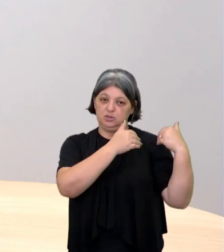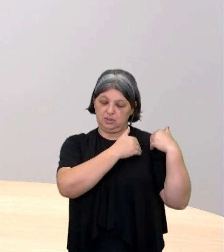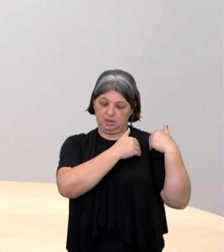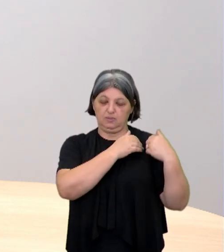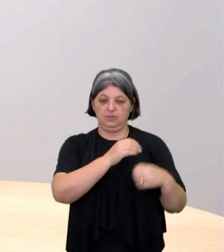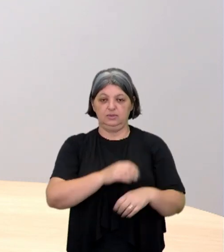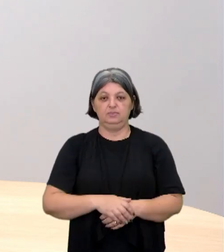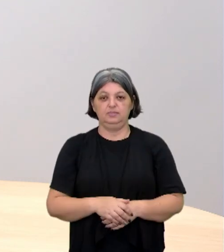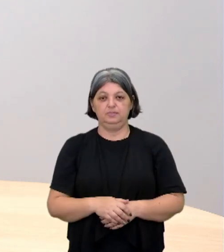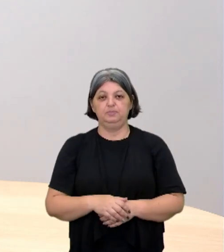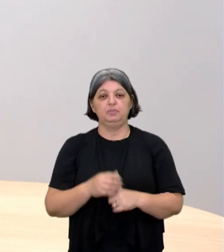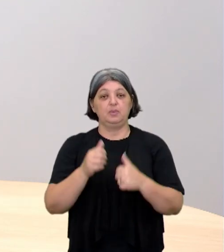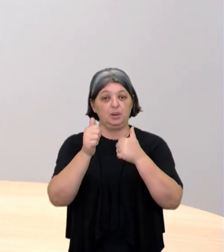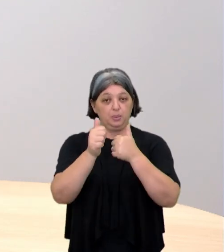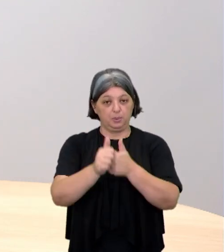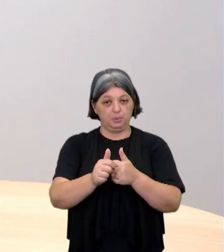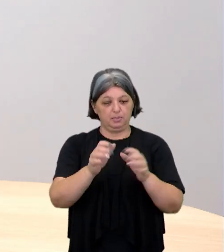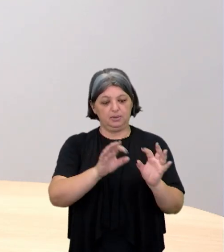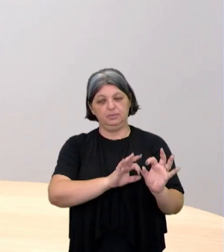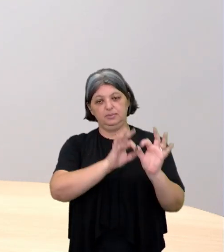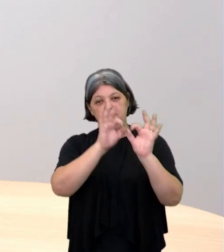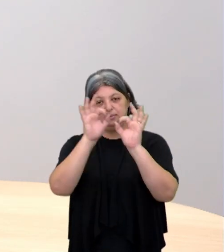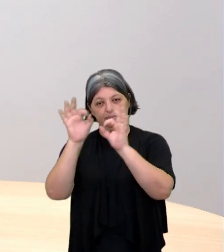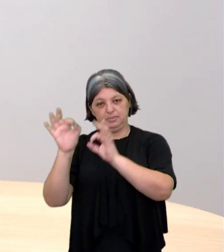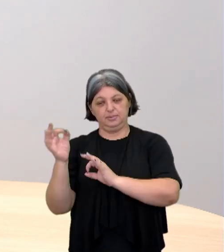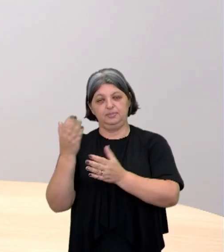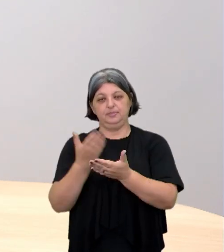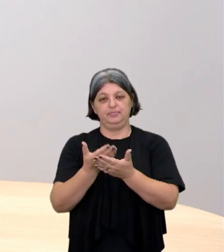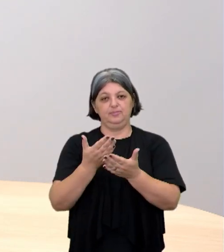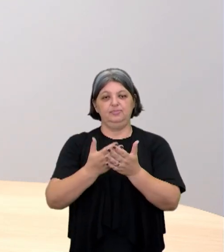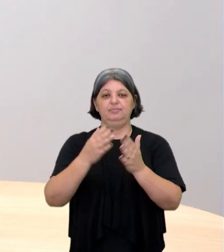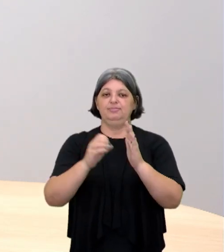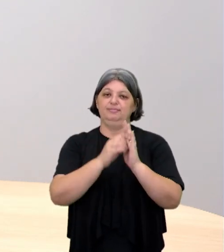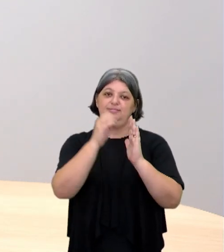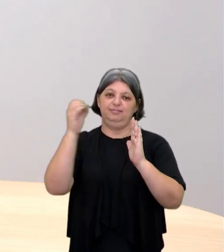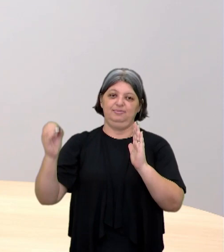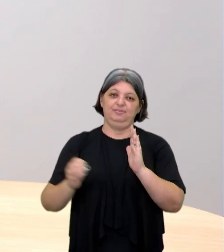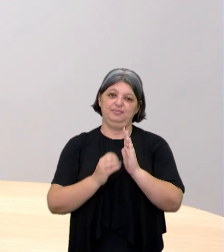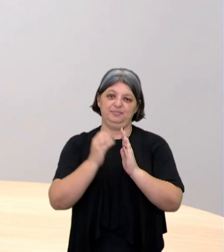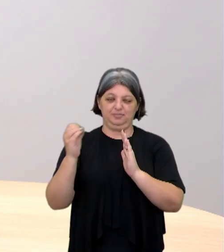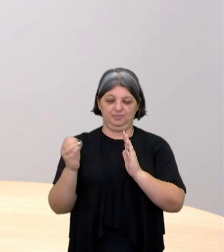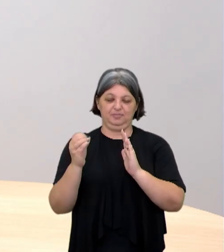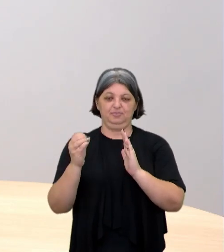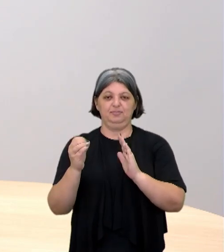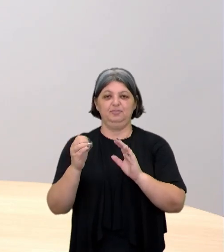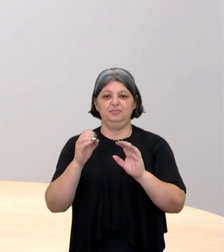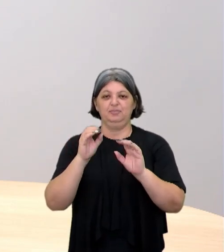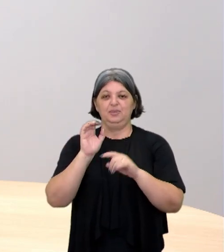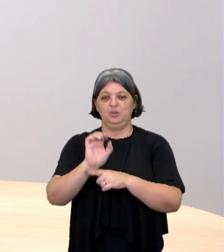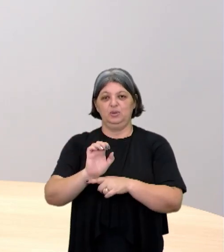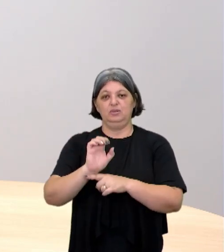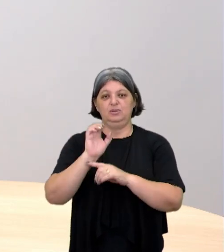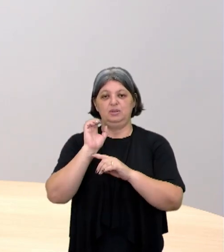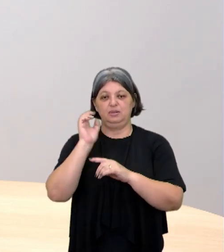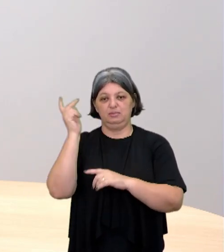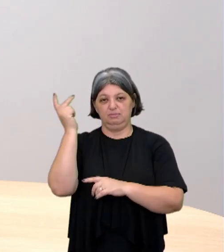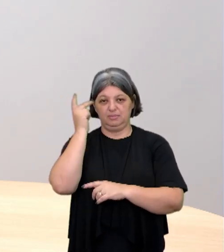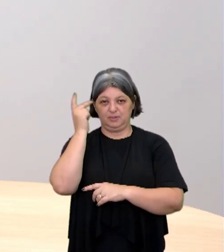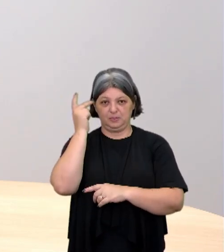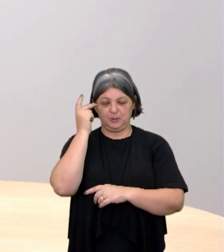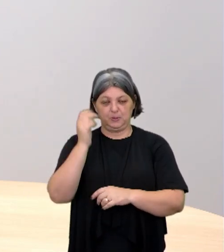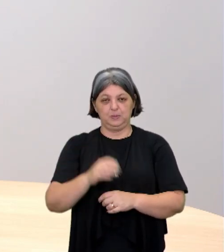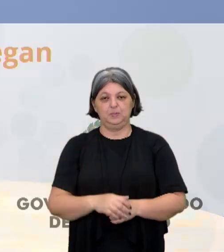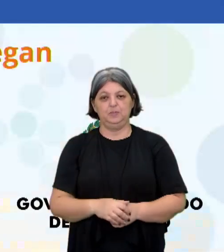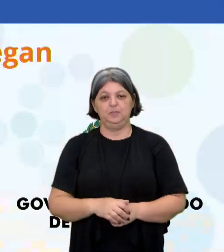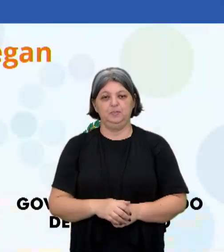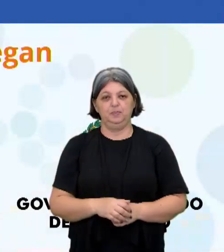que acompanham a nossa programação aqui no Centro de Mídias da Educação do Estado de São Paulo. Eu sou a